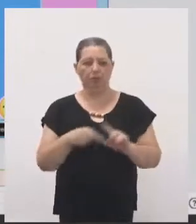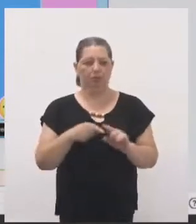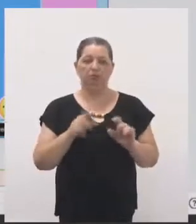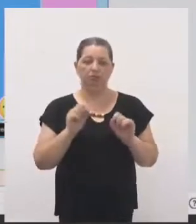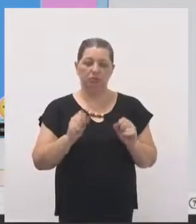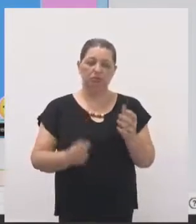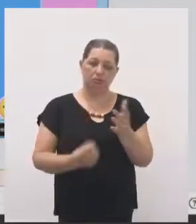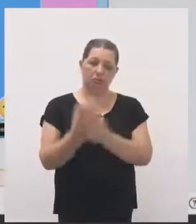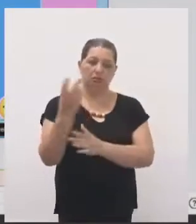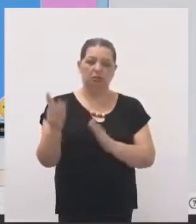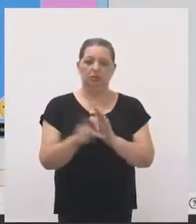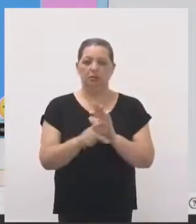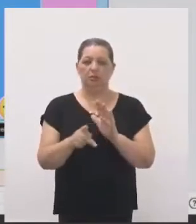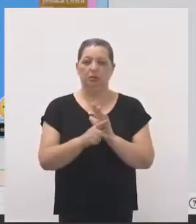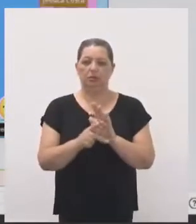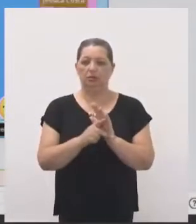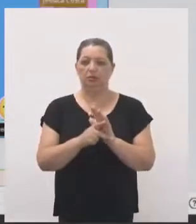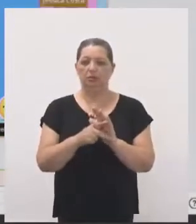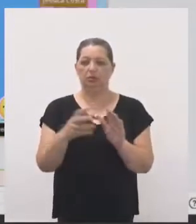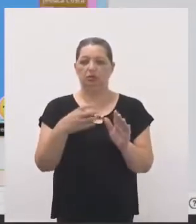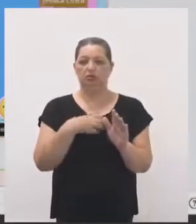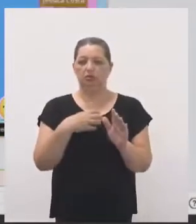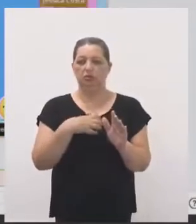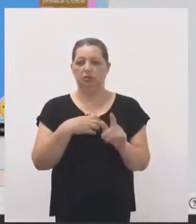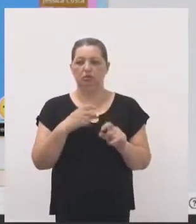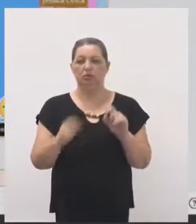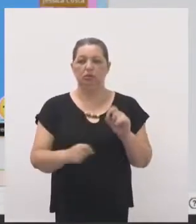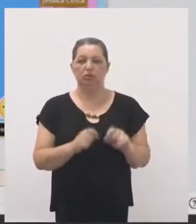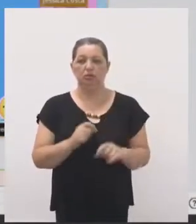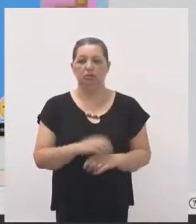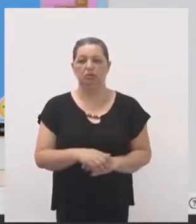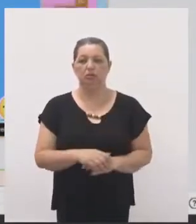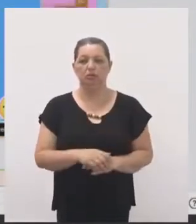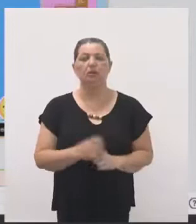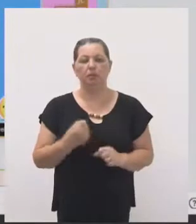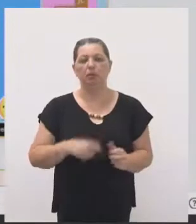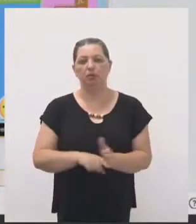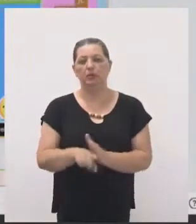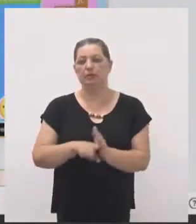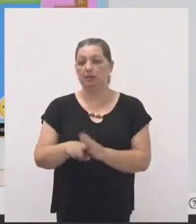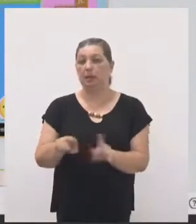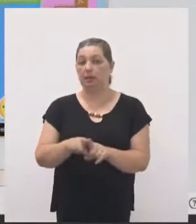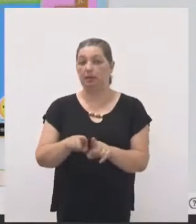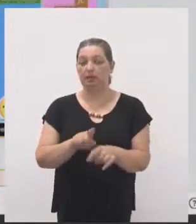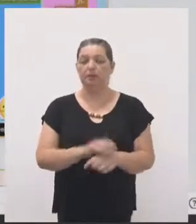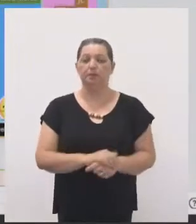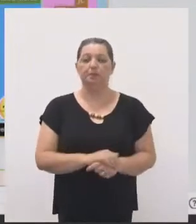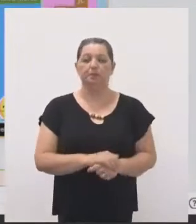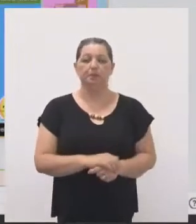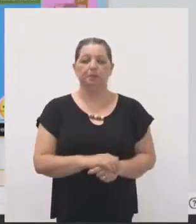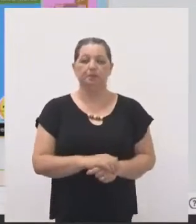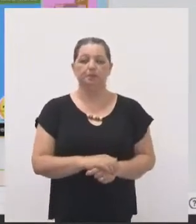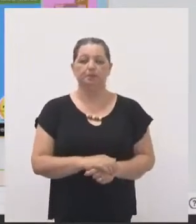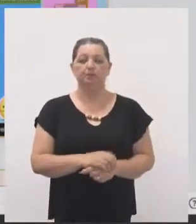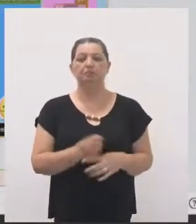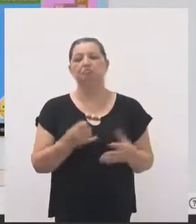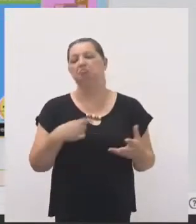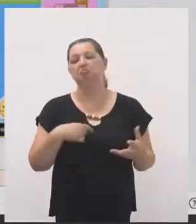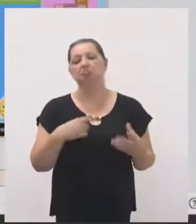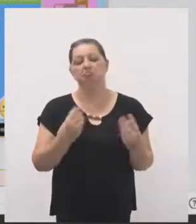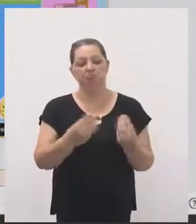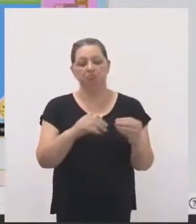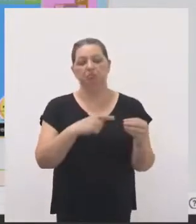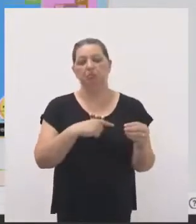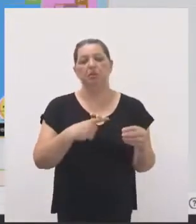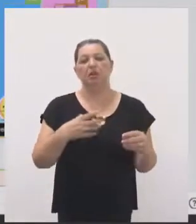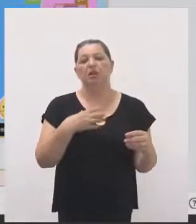meu template. E olha que legal também, eu posso pesquisar, por exemplo, se eu quiser colocar aqui como eu estou